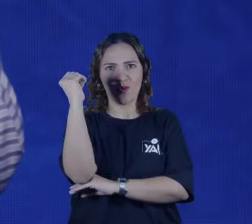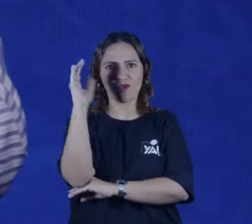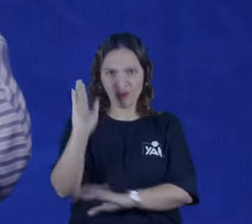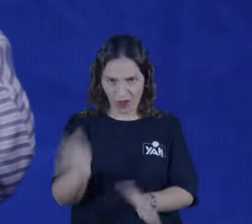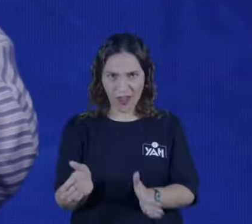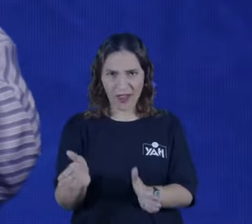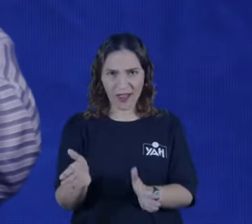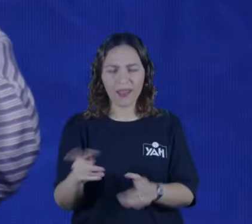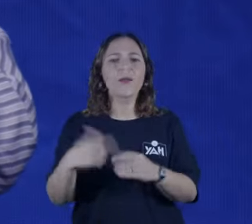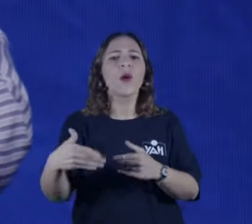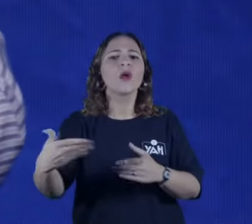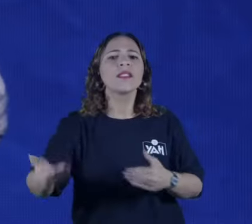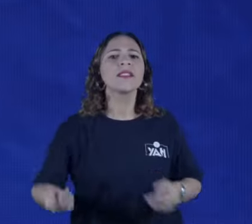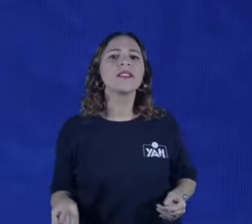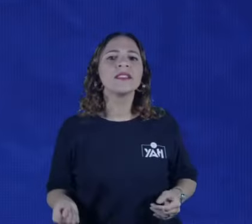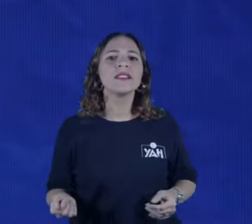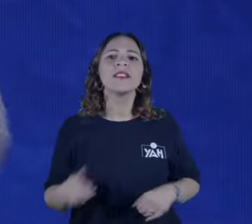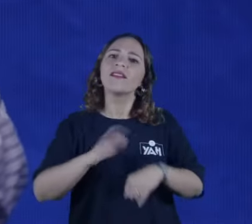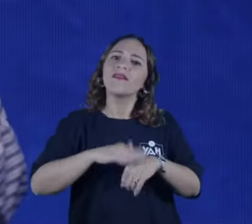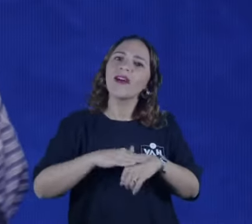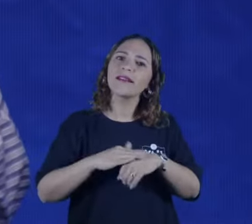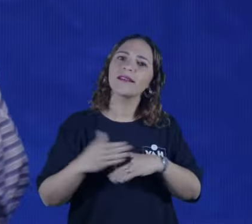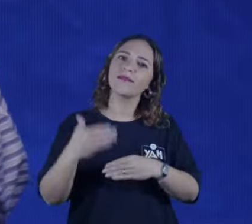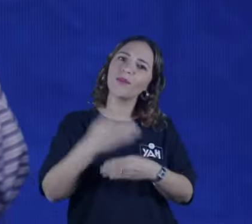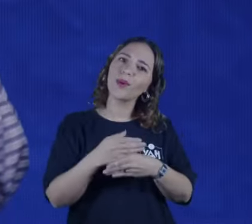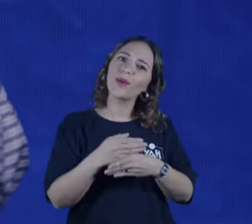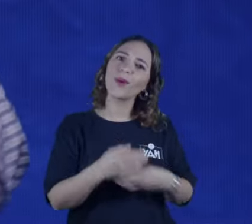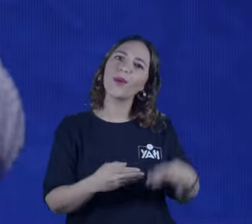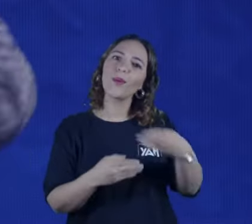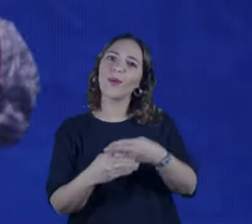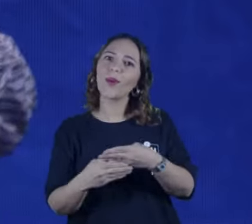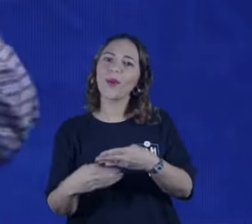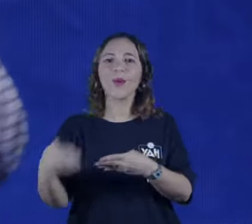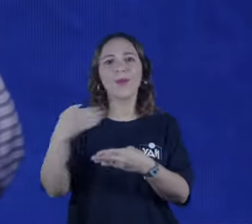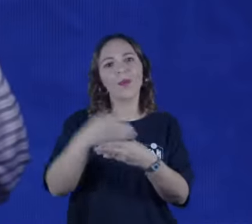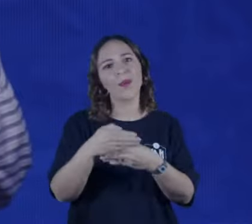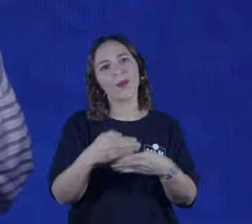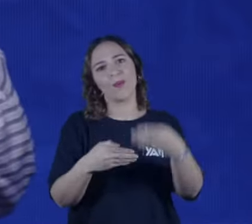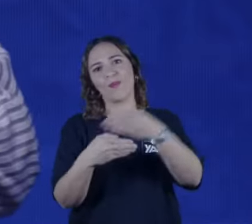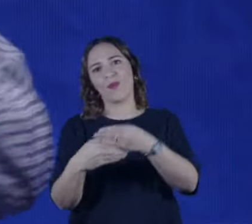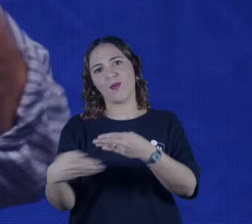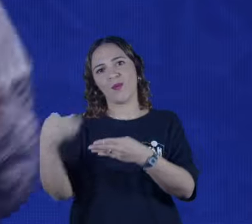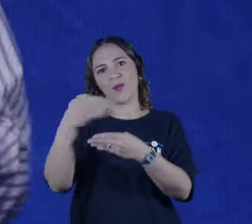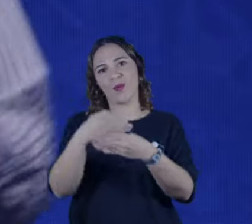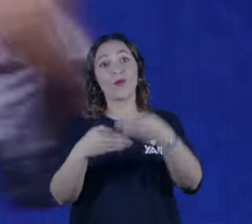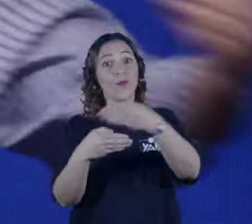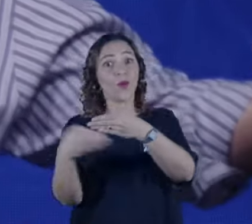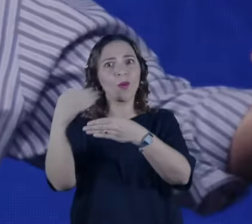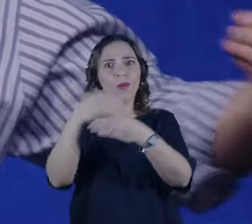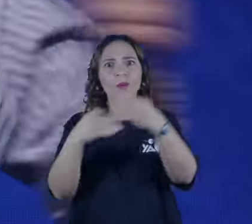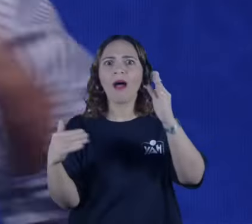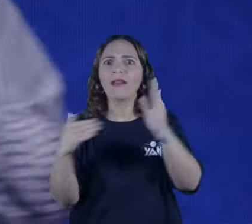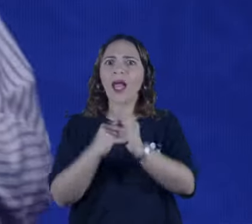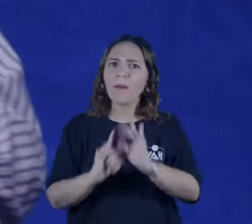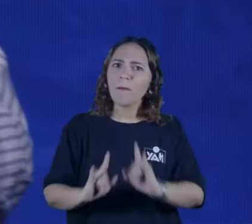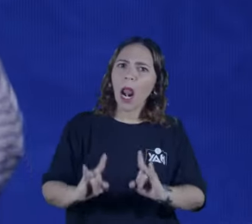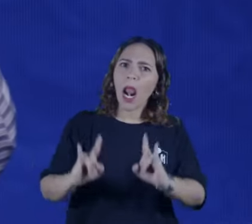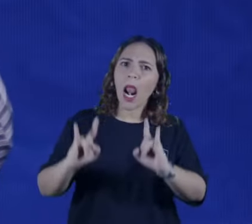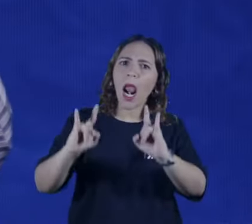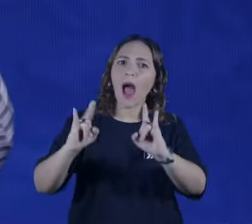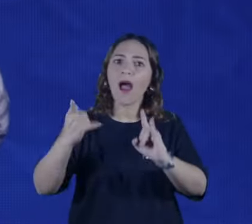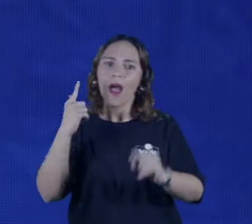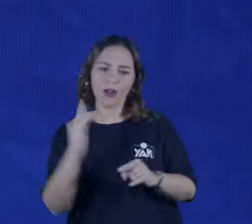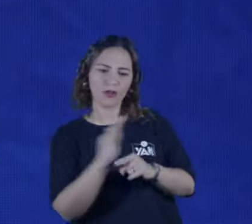fundação, você vai assentando as pedras. Uma pedra em cima da outra, uma pedra escorando na